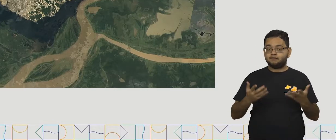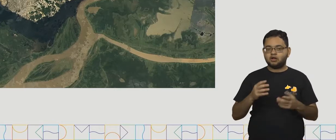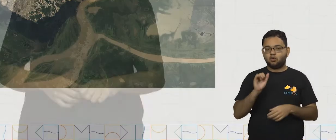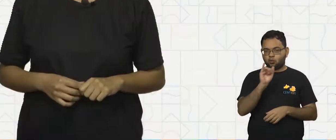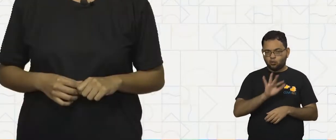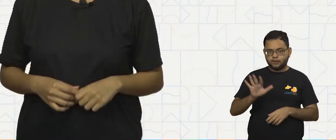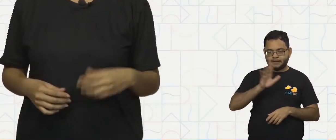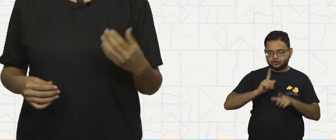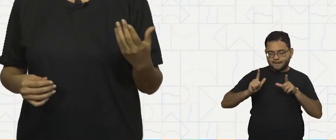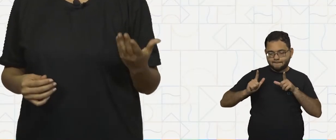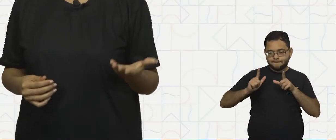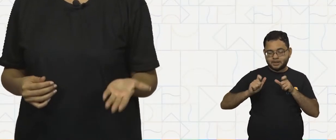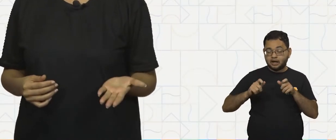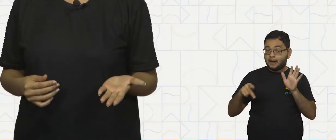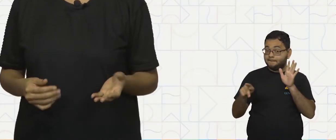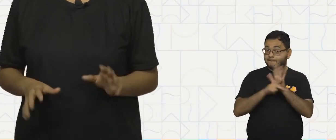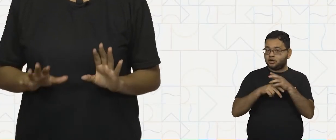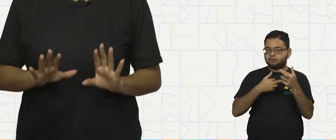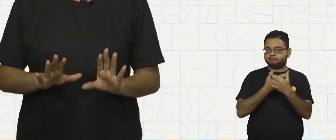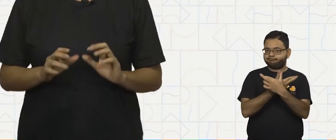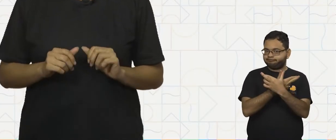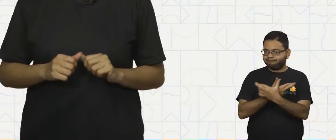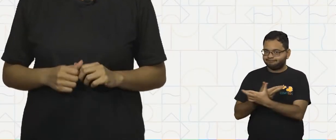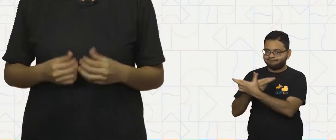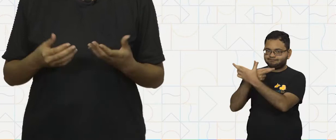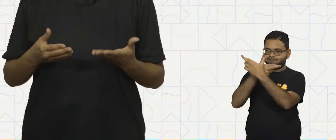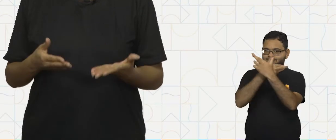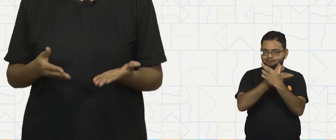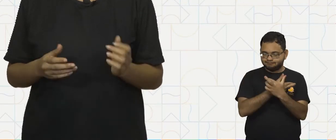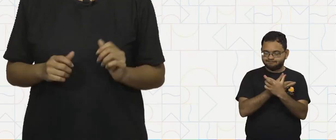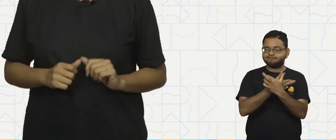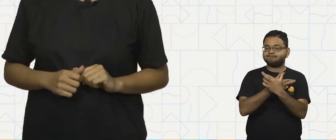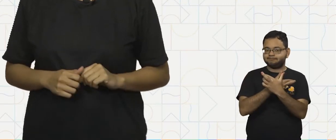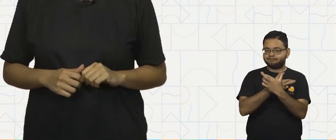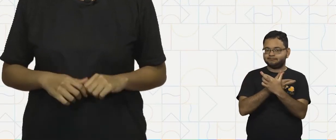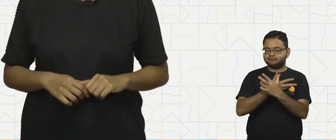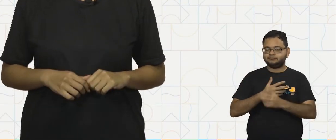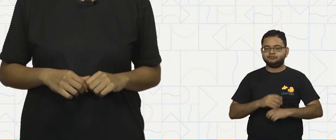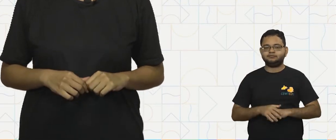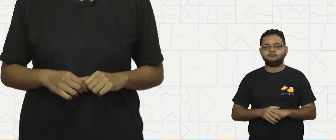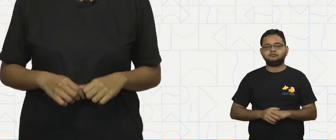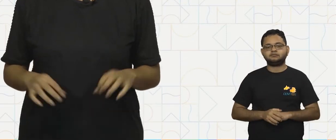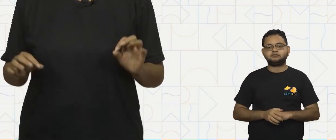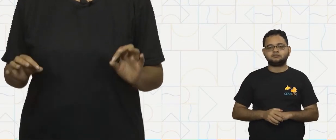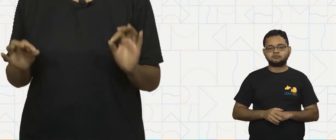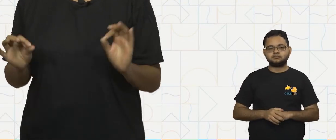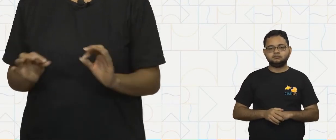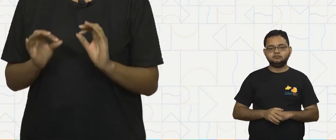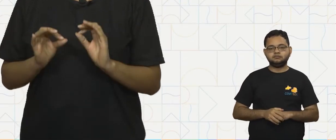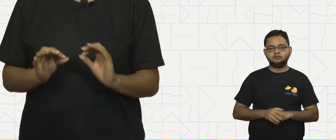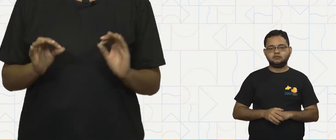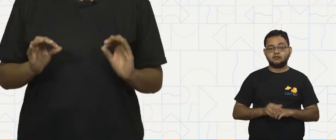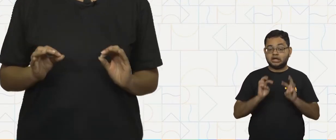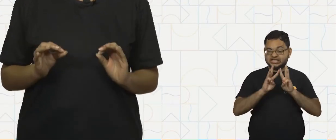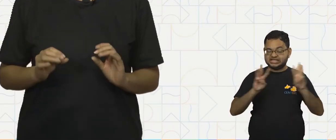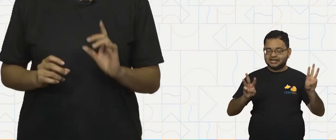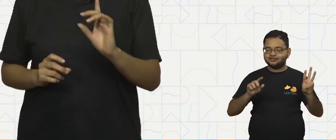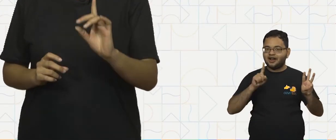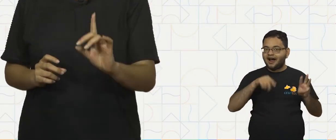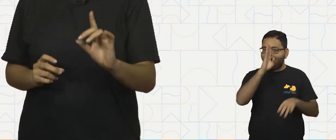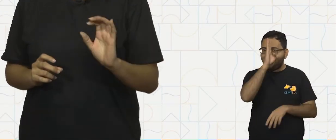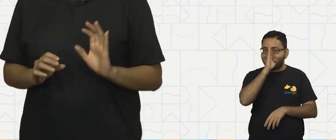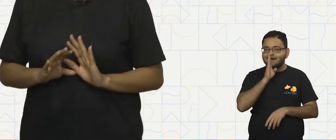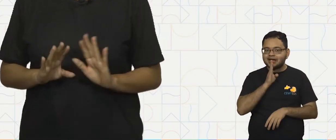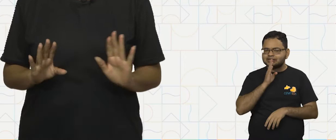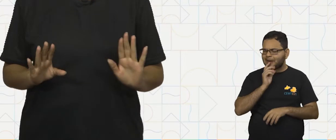retiradas de satélites, de aeronaves e até de carros direcionados para essa missão. Esse site é gratuito